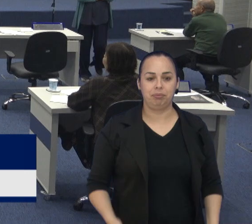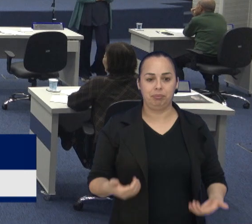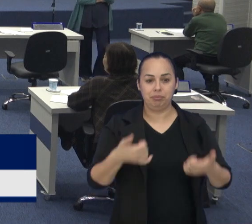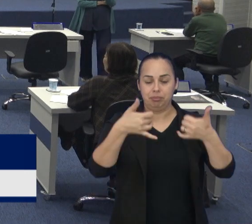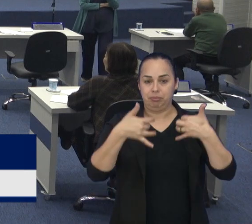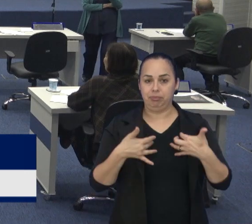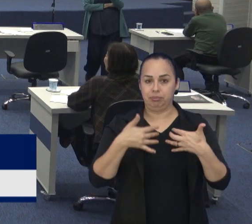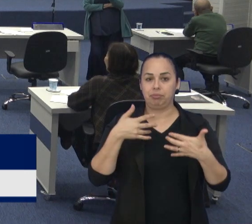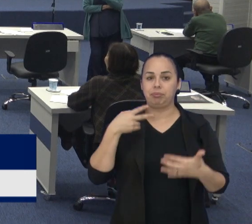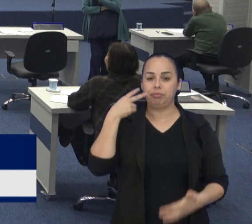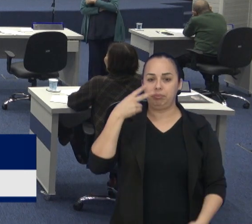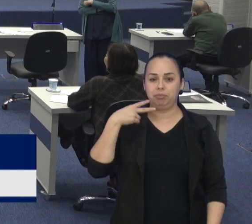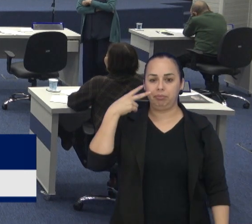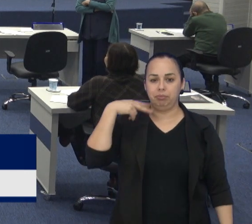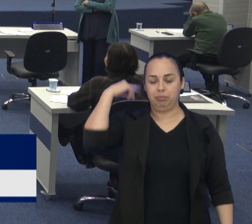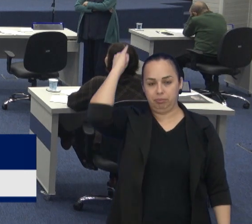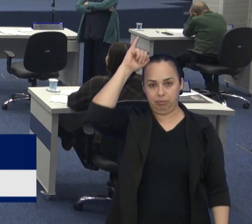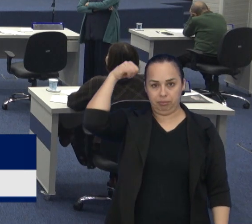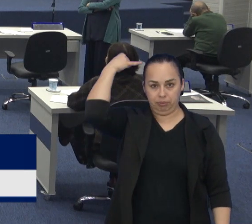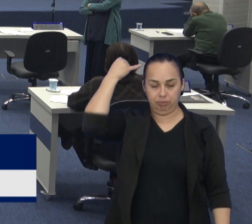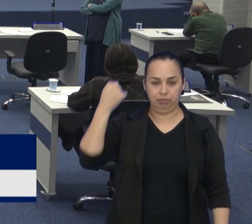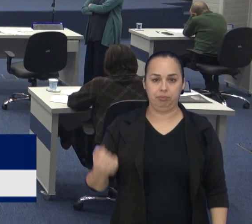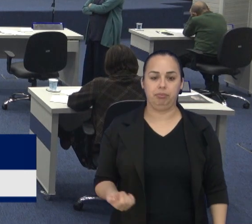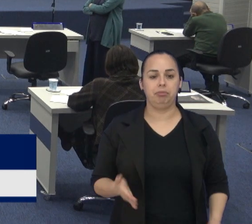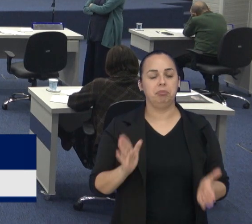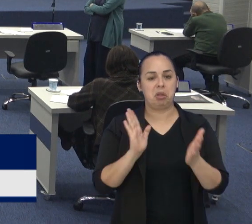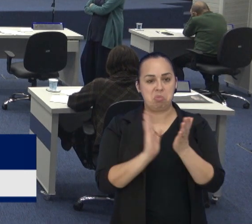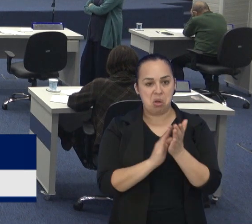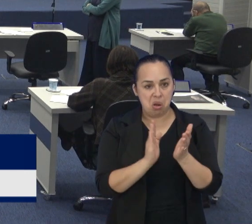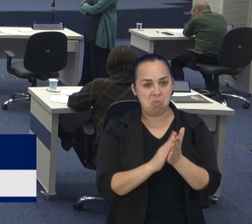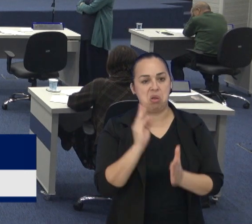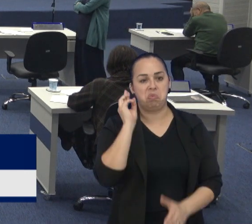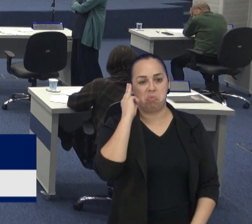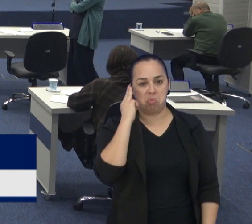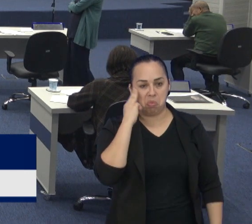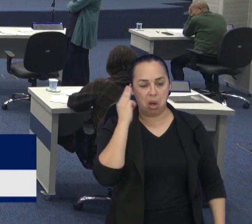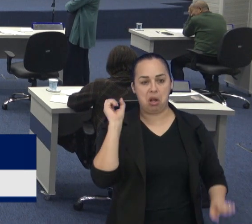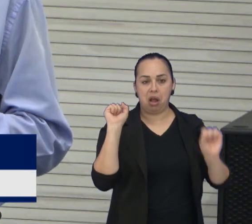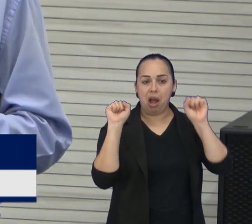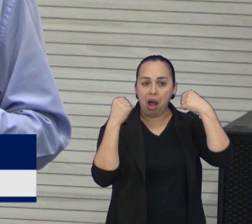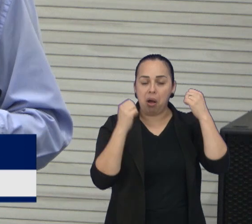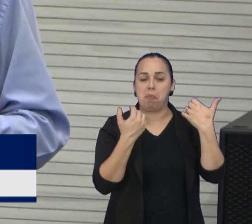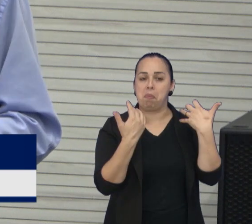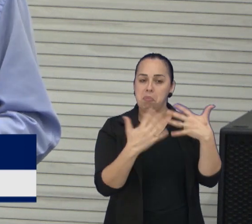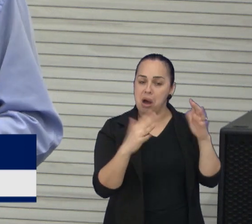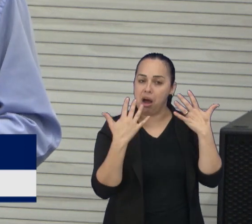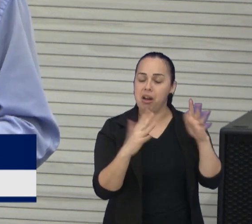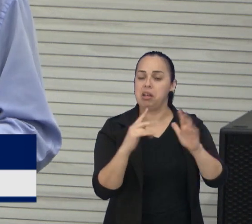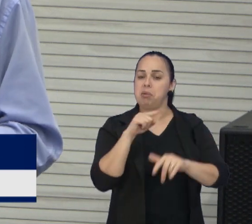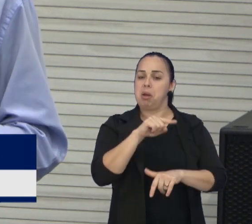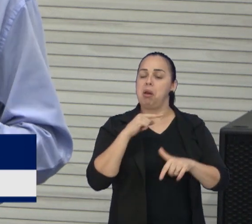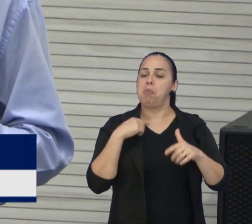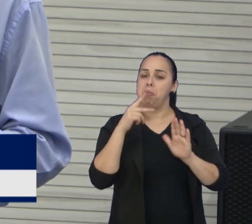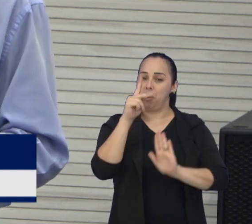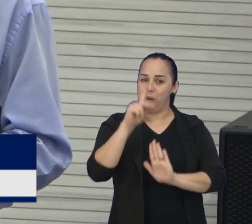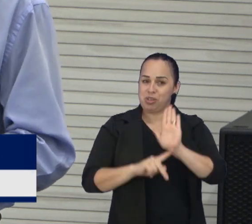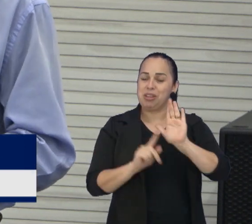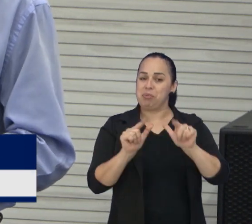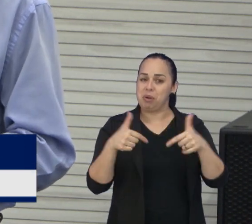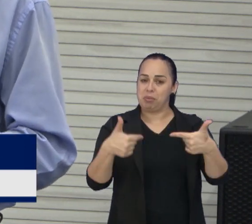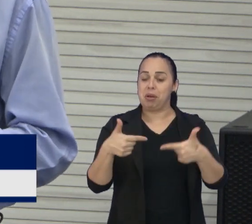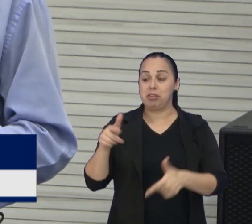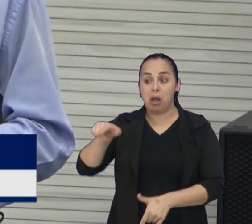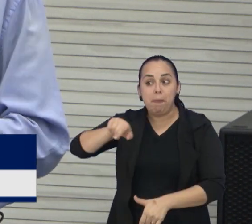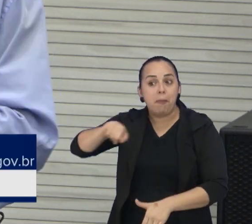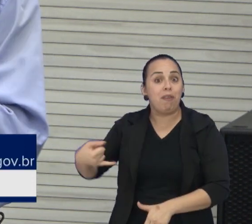Justificativa de votação, o vereador Dr. José Cláudio. Parabéns, Marcão, pelo projeto. Importante iniciativa, a gente aproveitar aquela